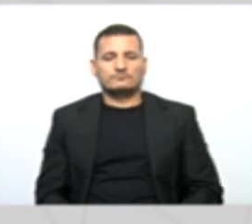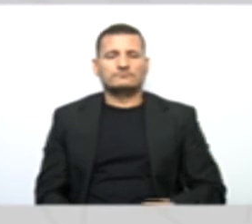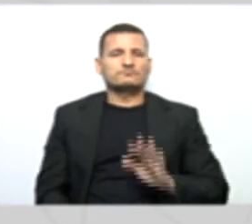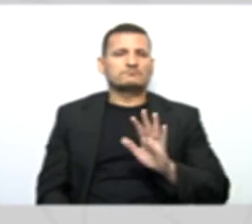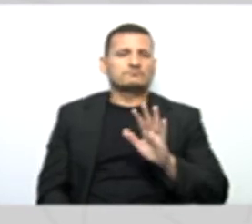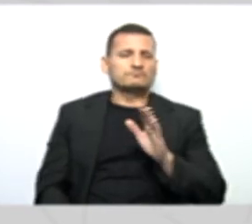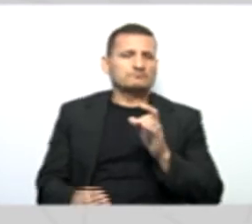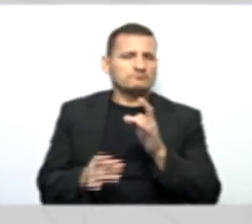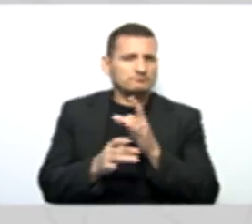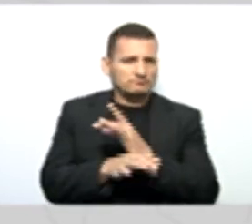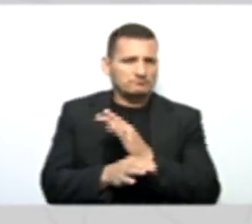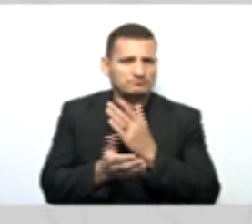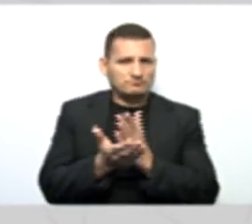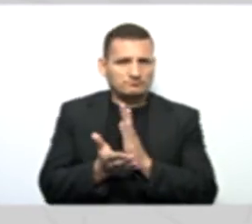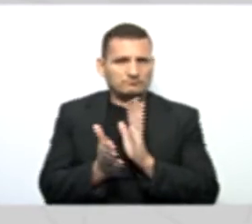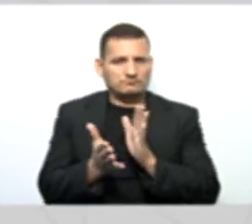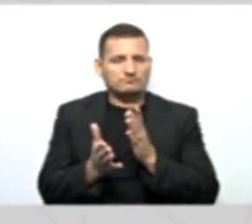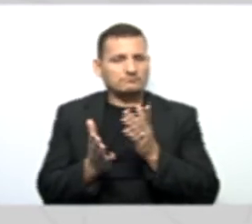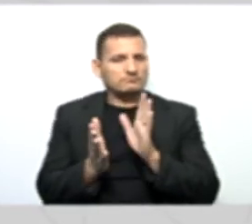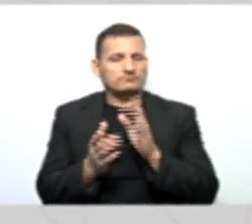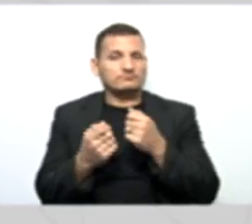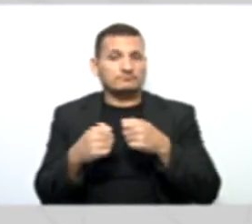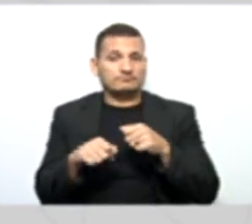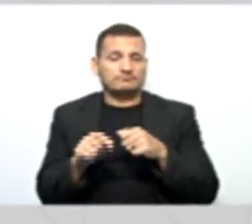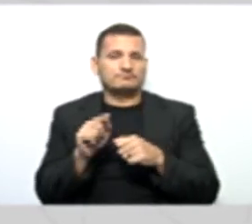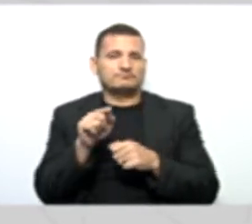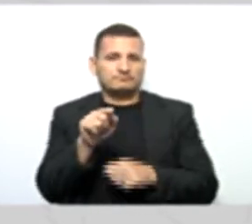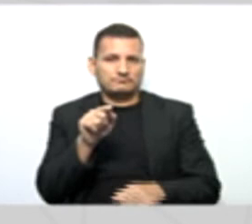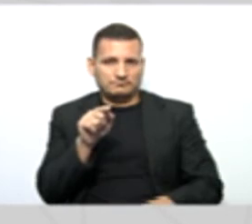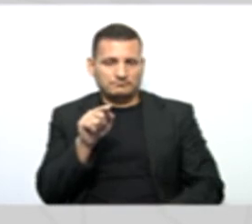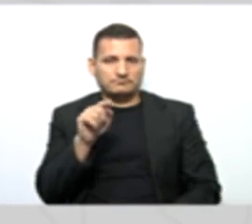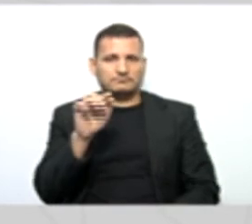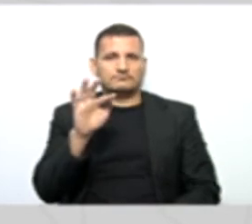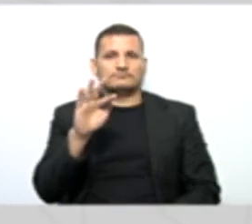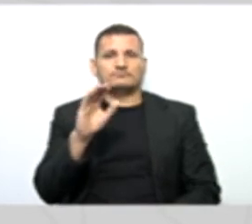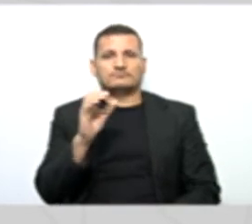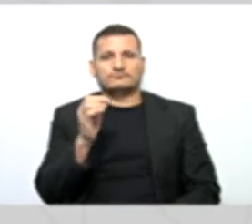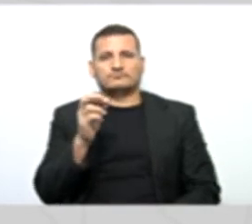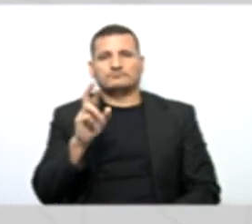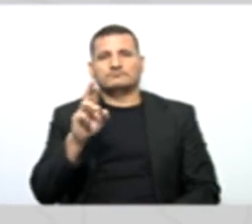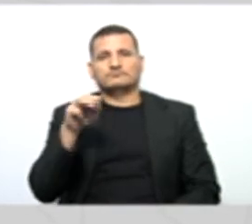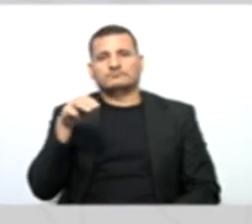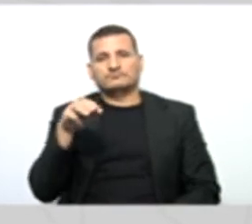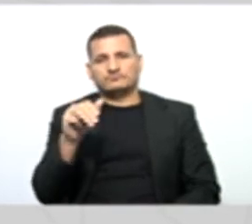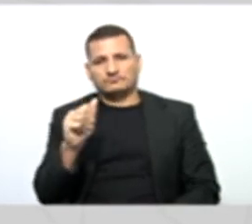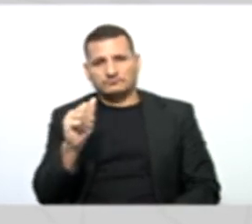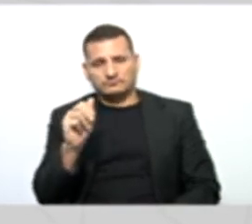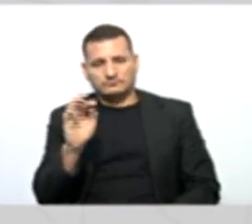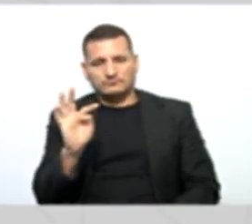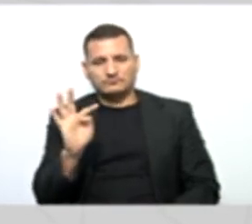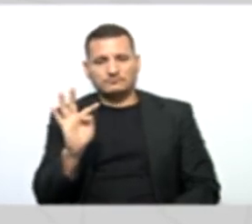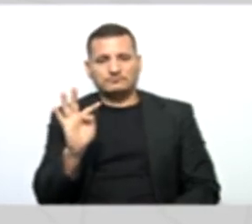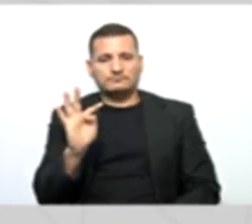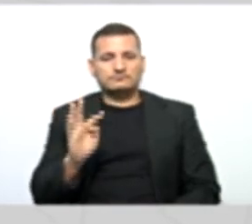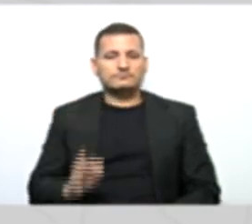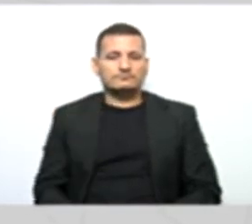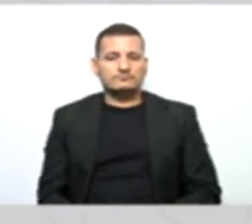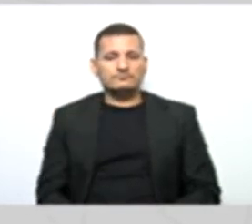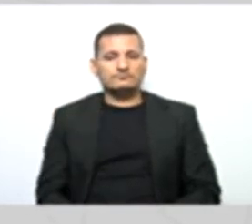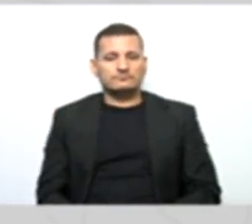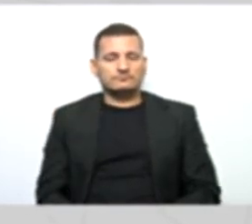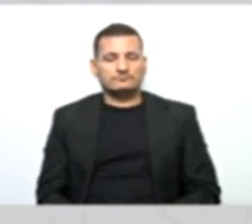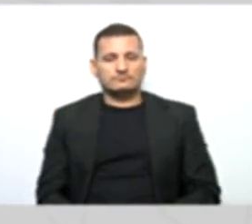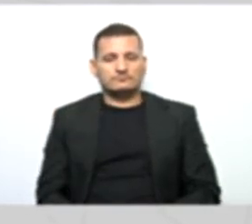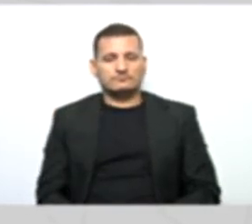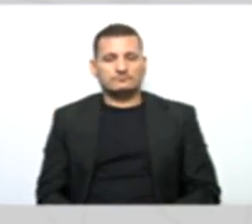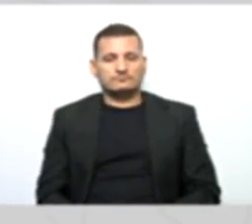quê? Você precisa utilizar o comando ponto .format para formatar esses valores que irão aparecer em